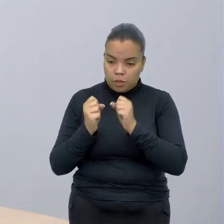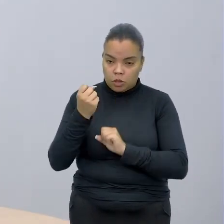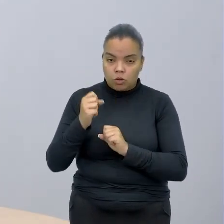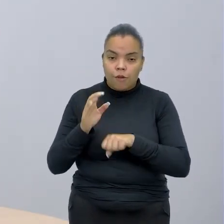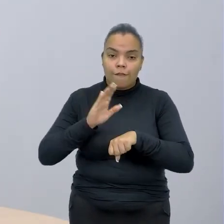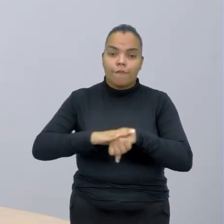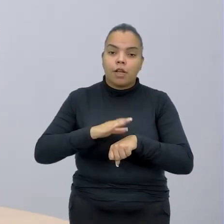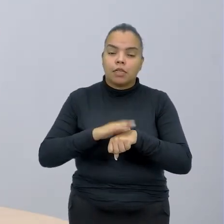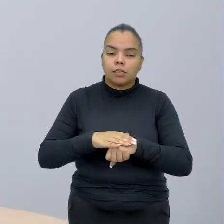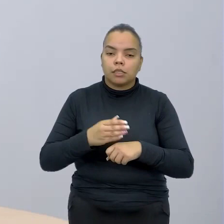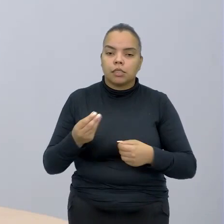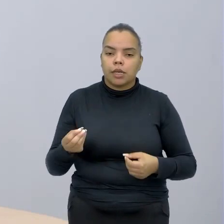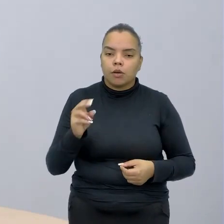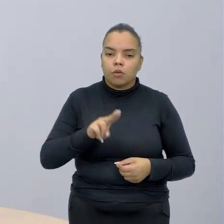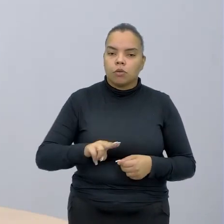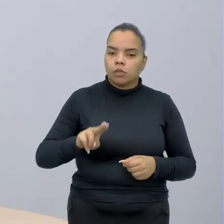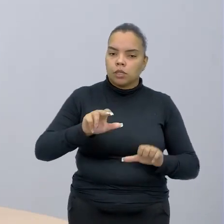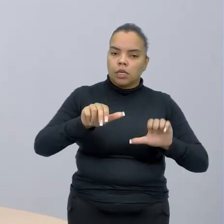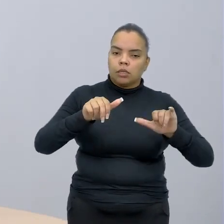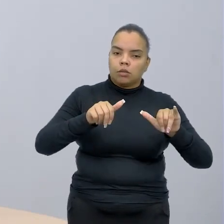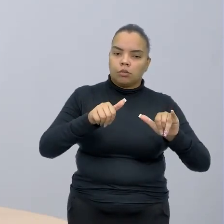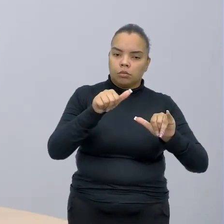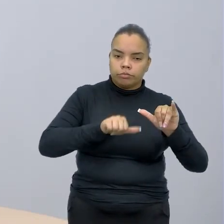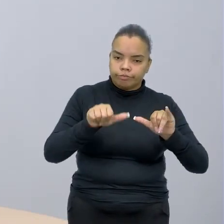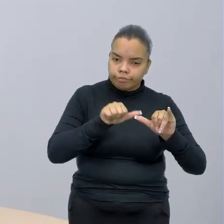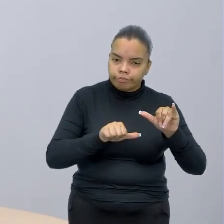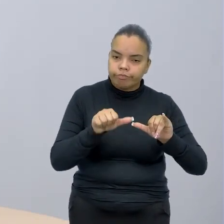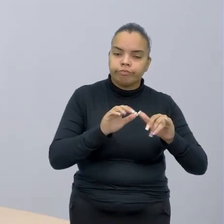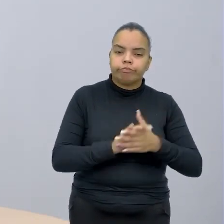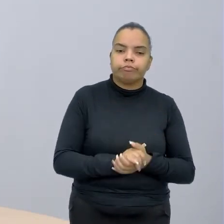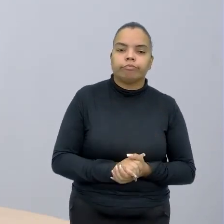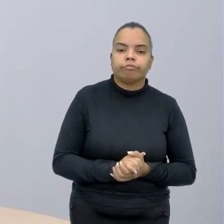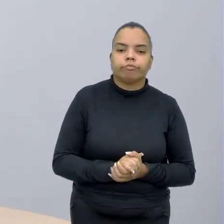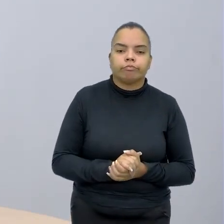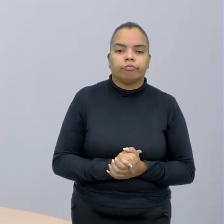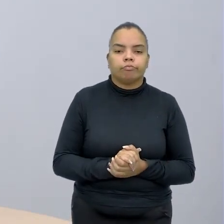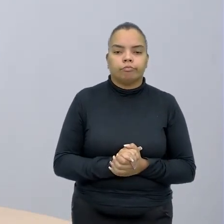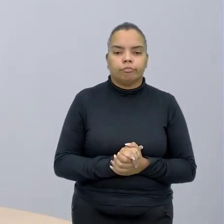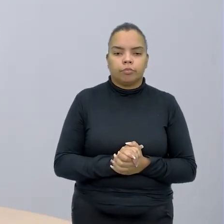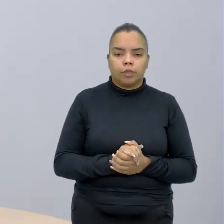sabia que também era utilizado também para